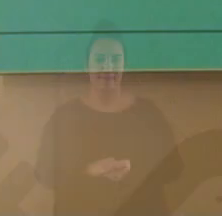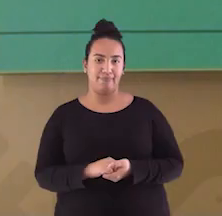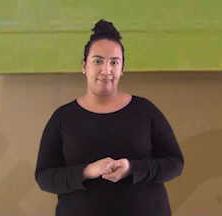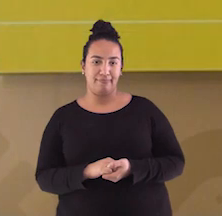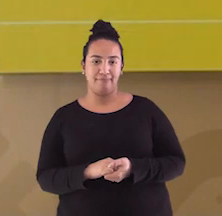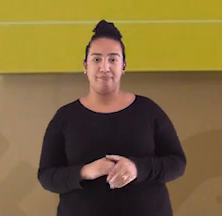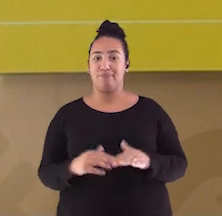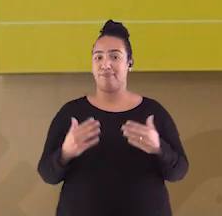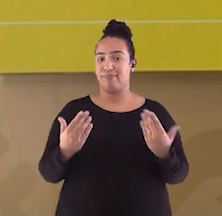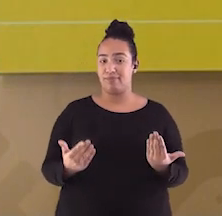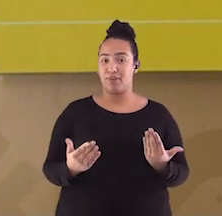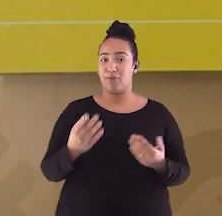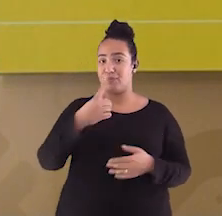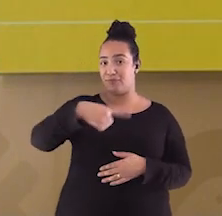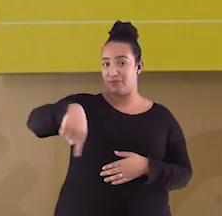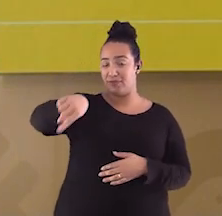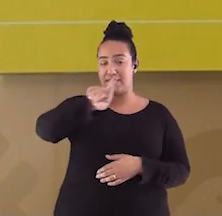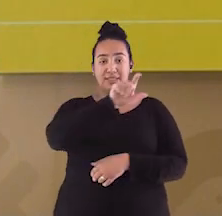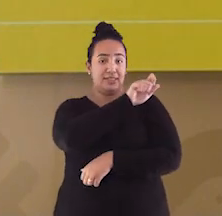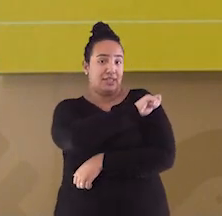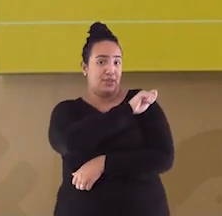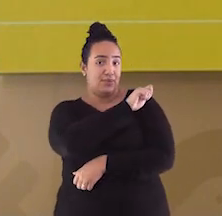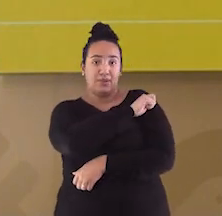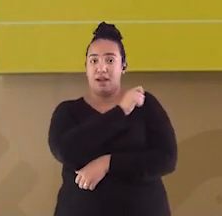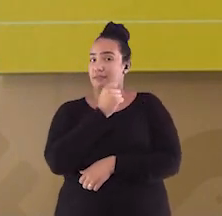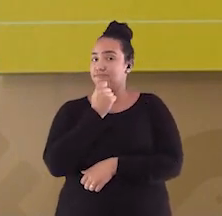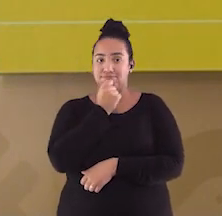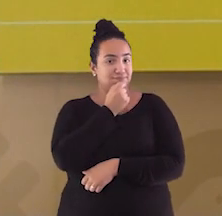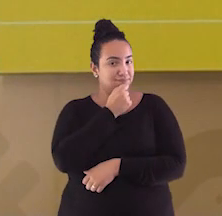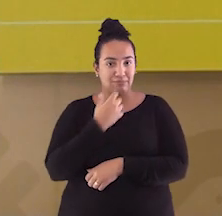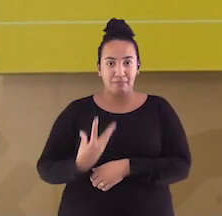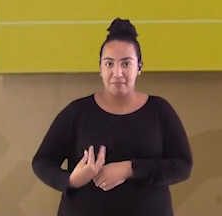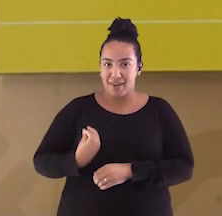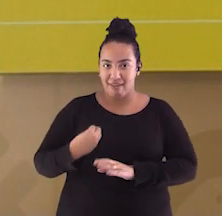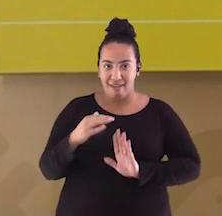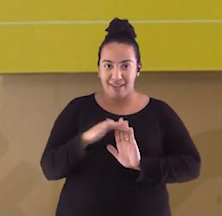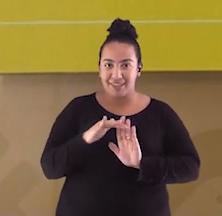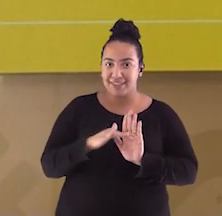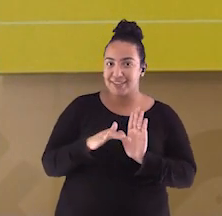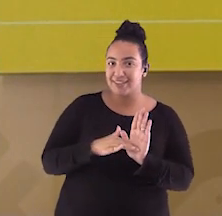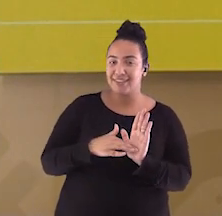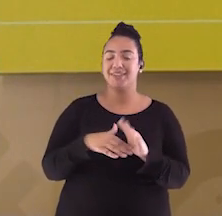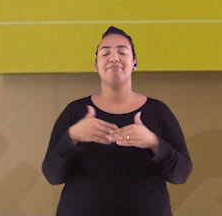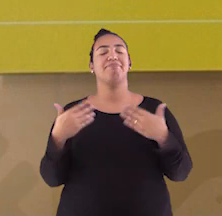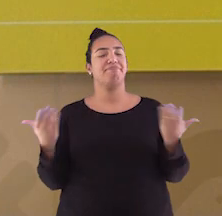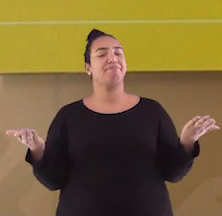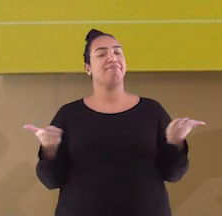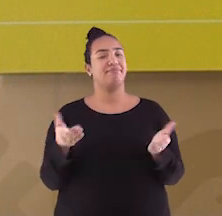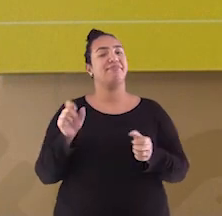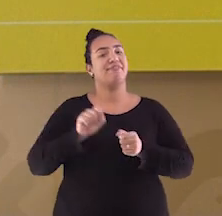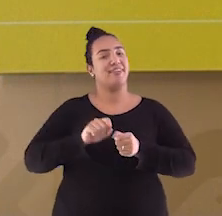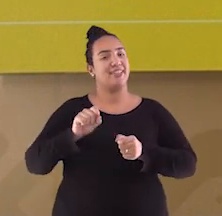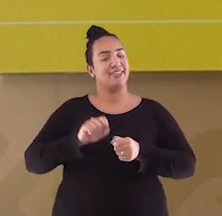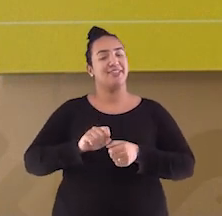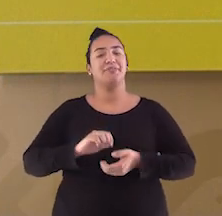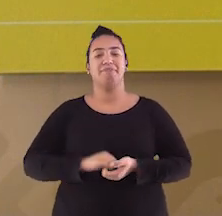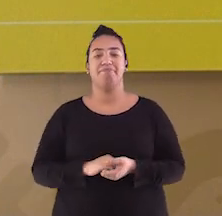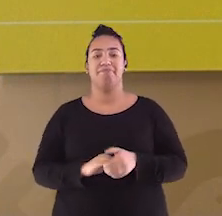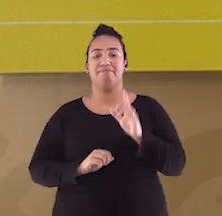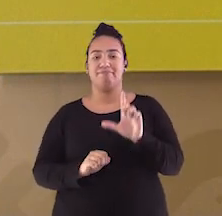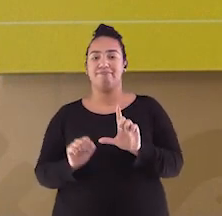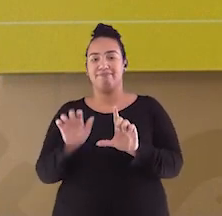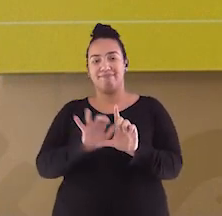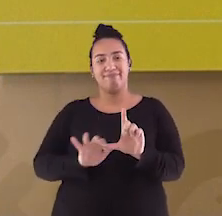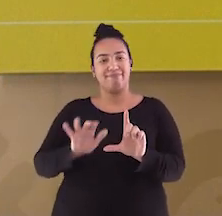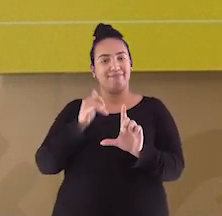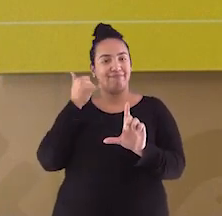E você, estudante que ainda não marcou a sua presença na aula de hoje, faça isso agora mesmo, através